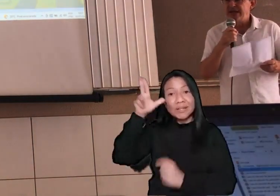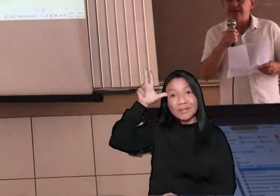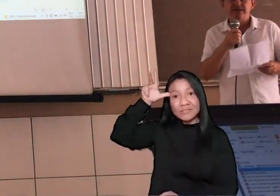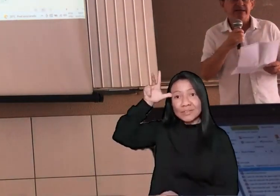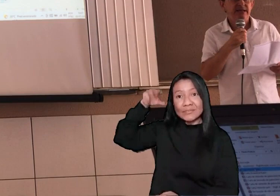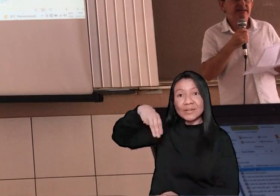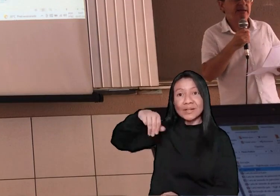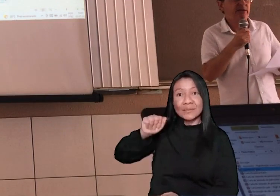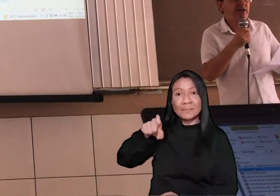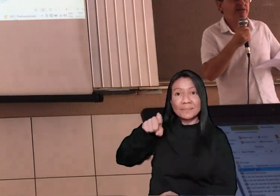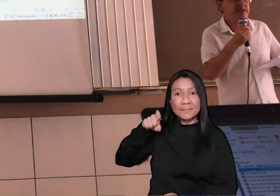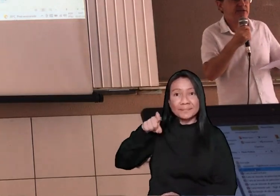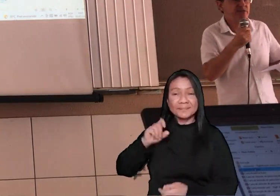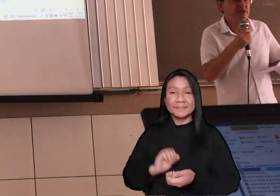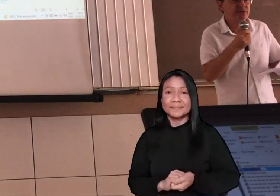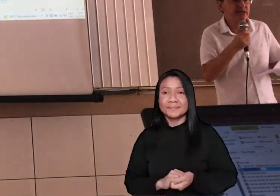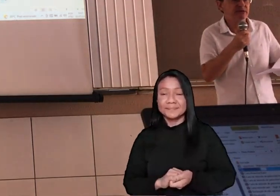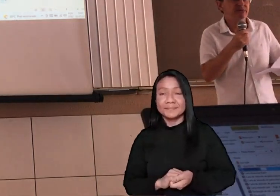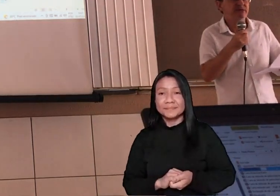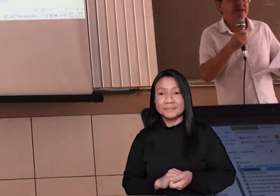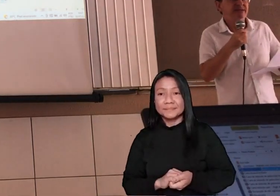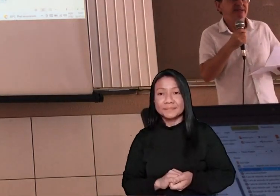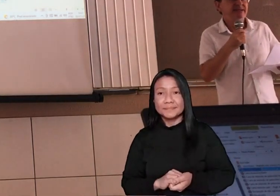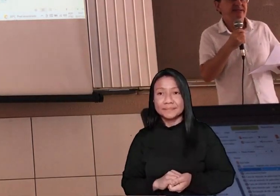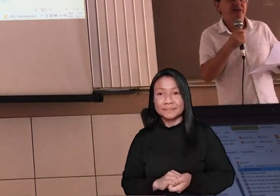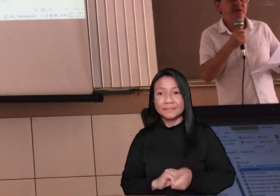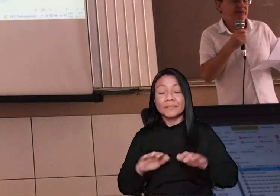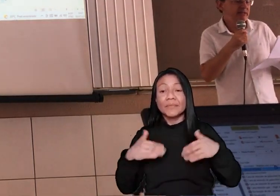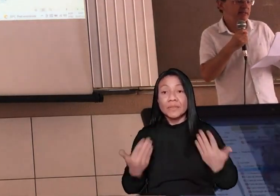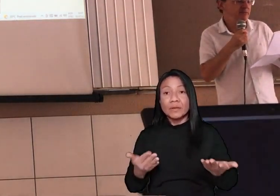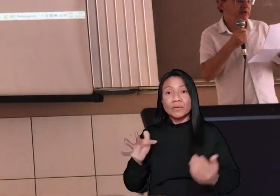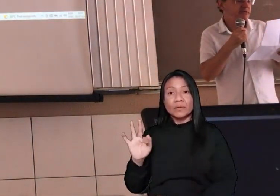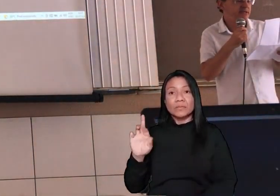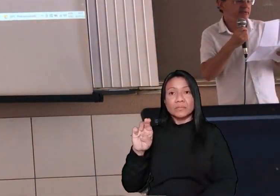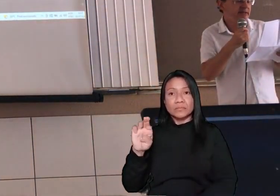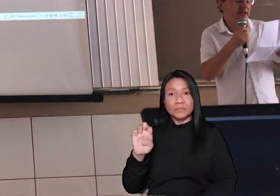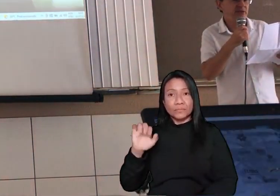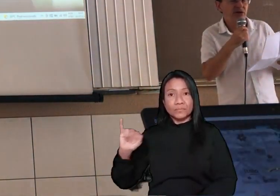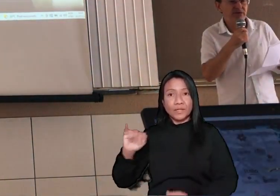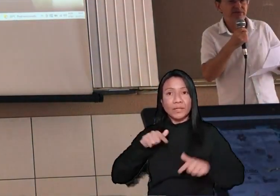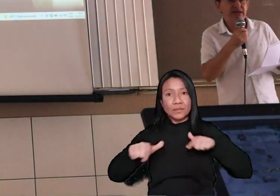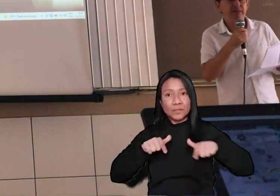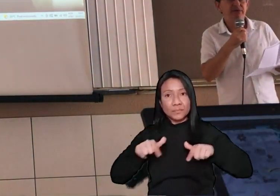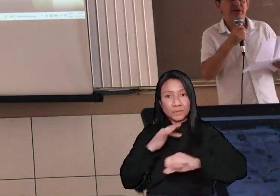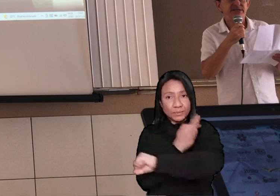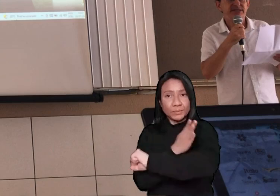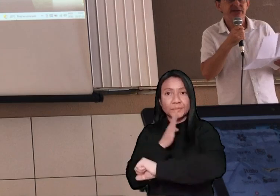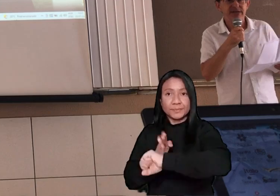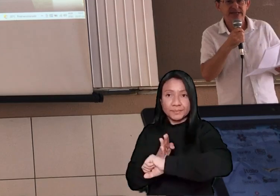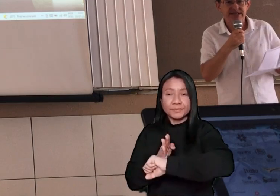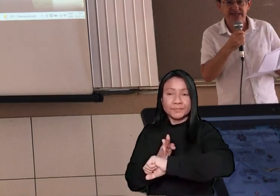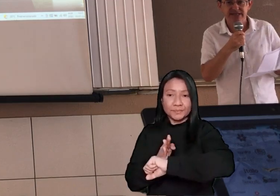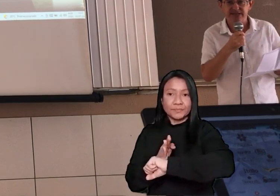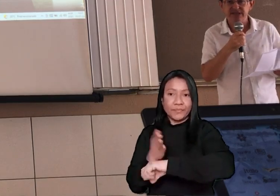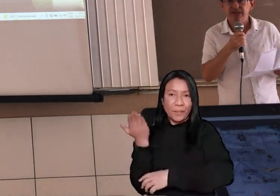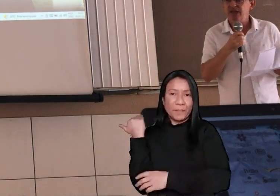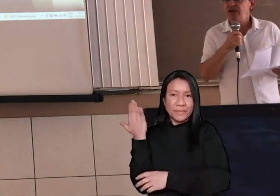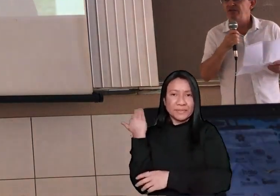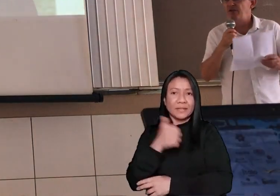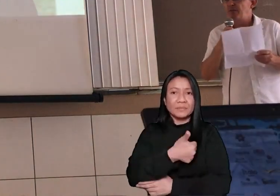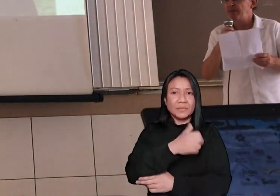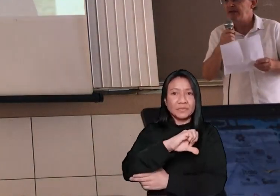O Frei, ele trabalhou em Francisco Beltrão, então, de 1949 a